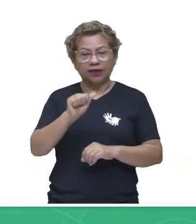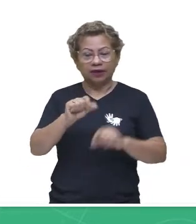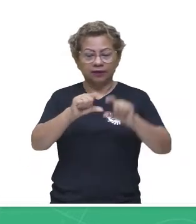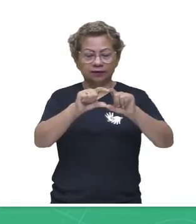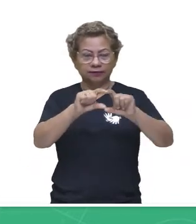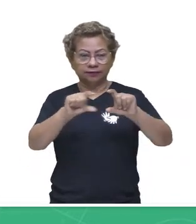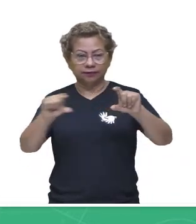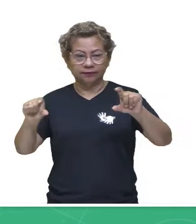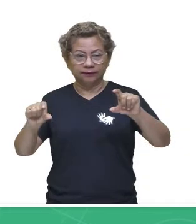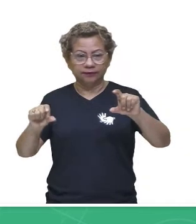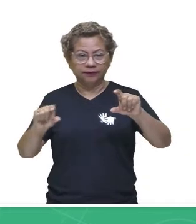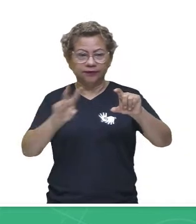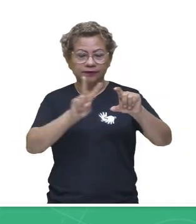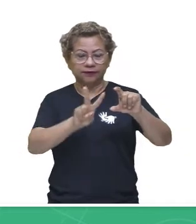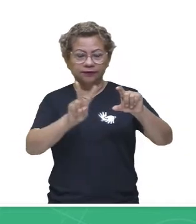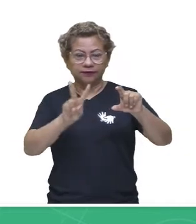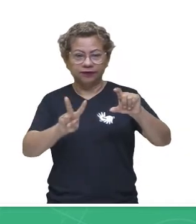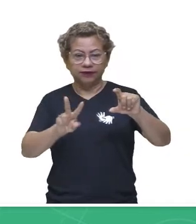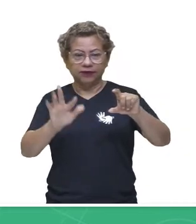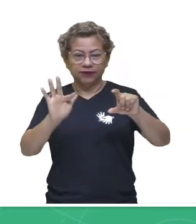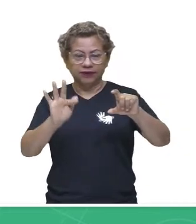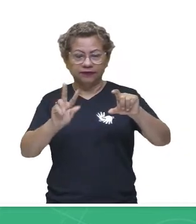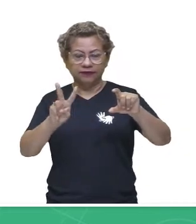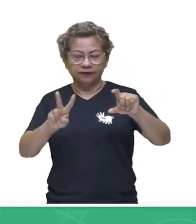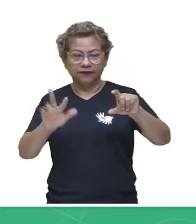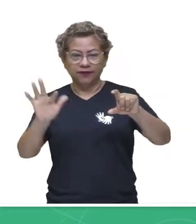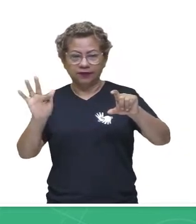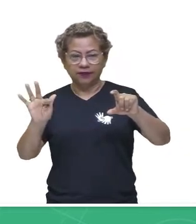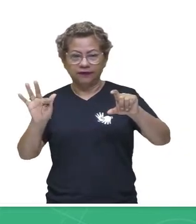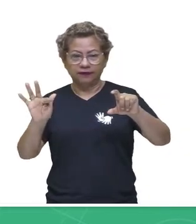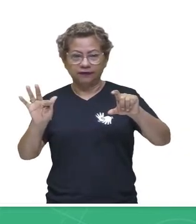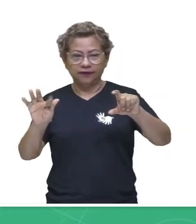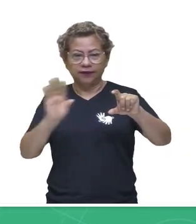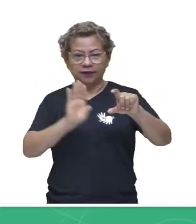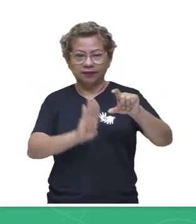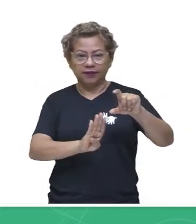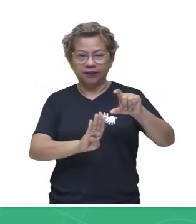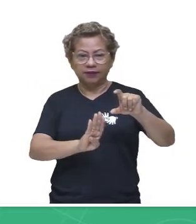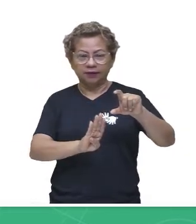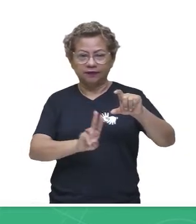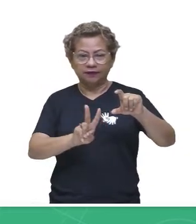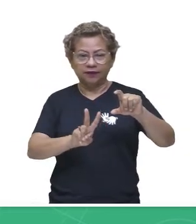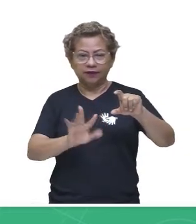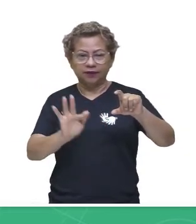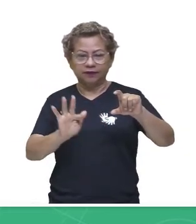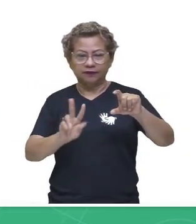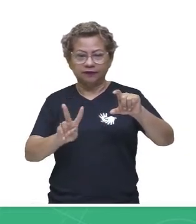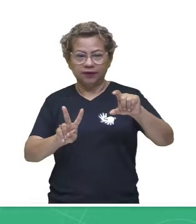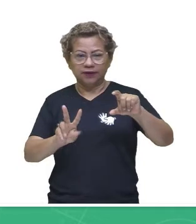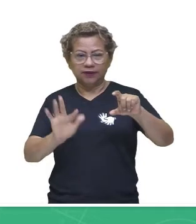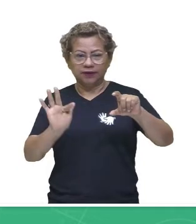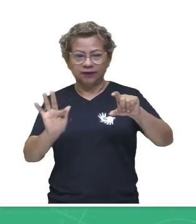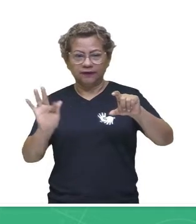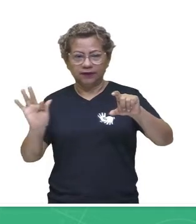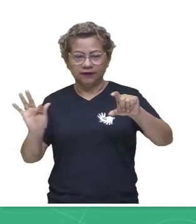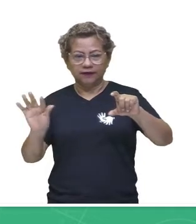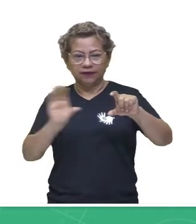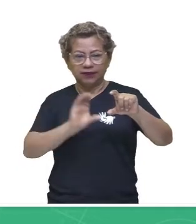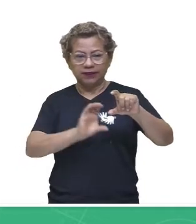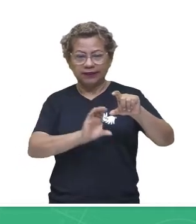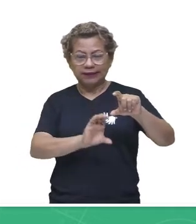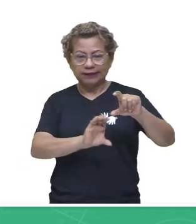religioso, social e político da Igreja Romana. E por último, o método filosófico